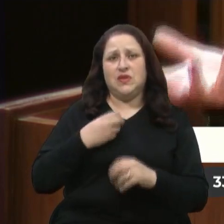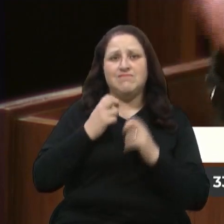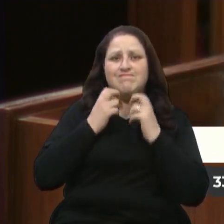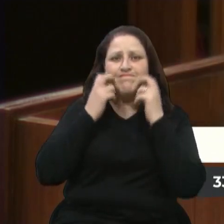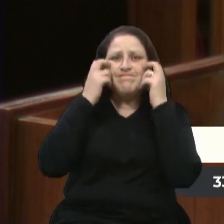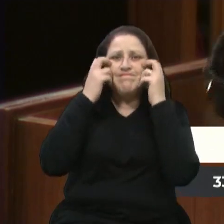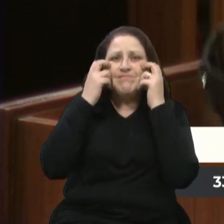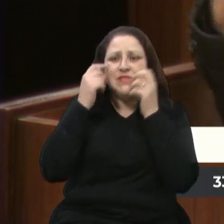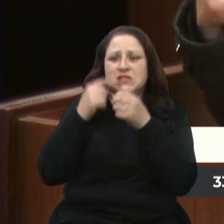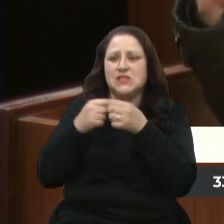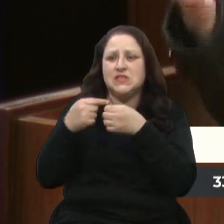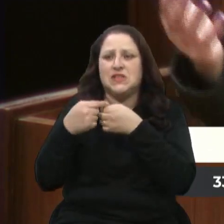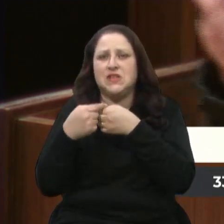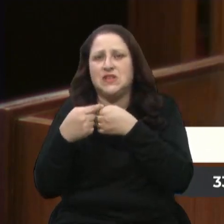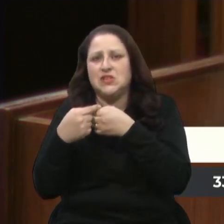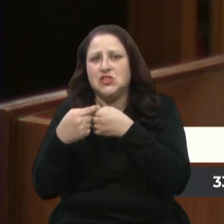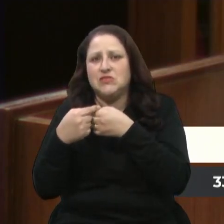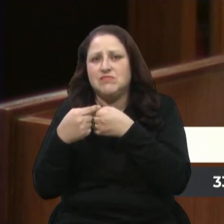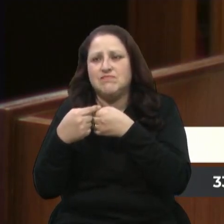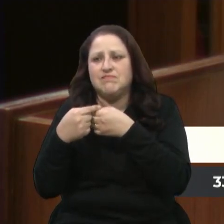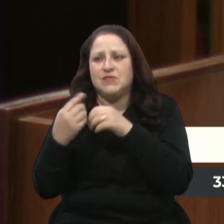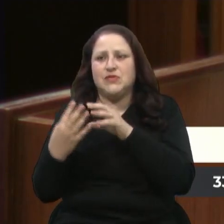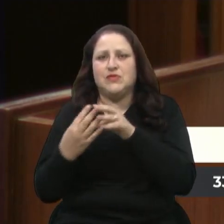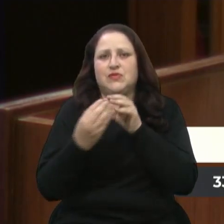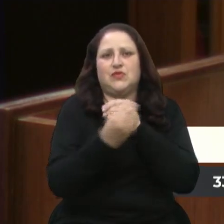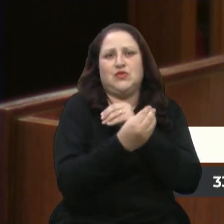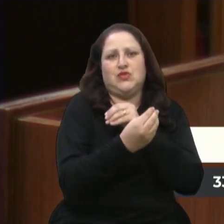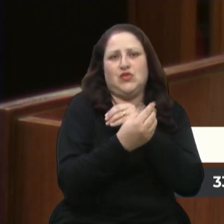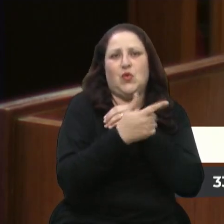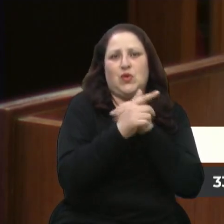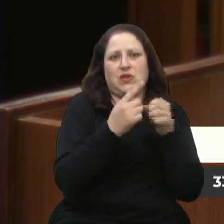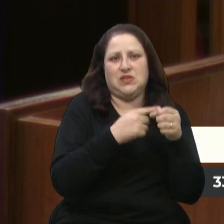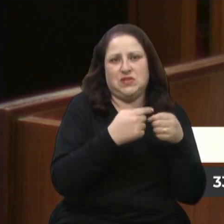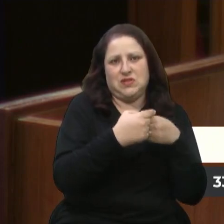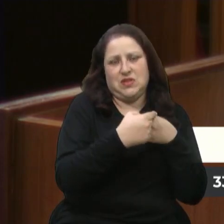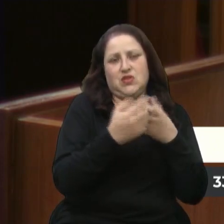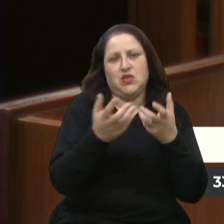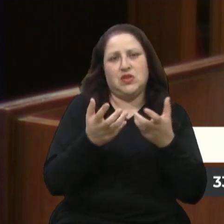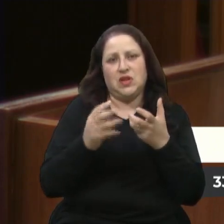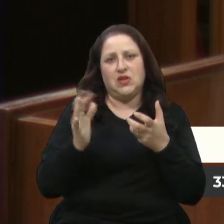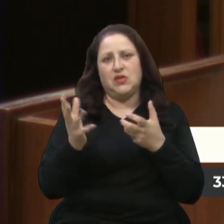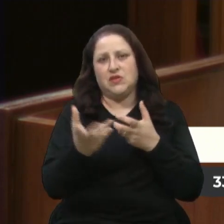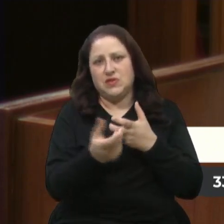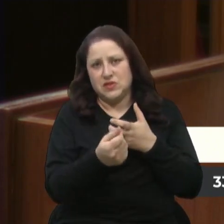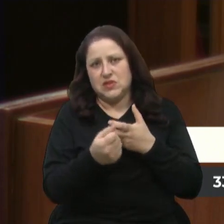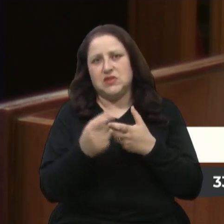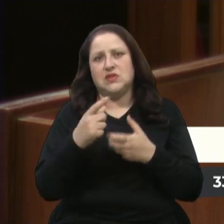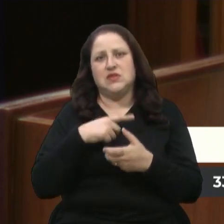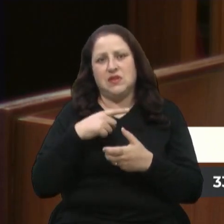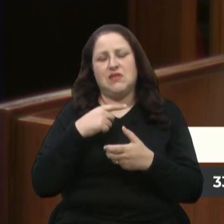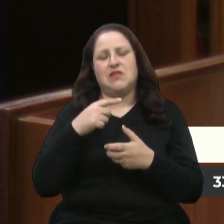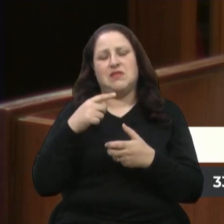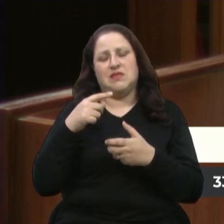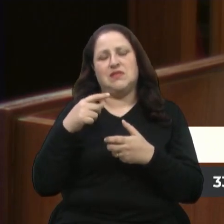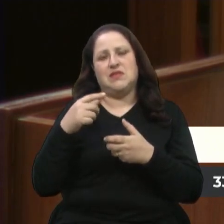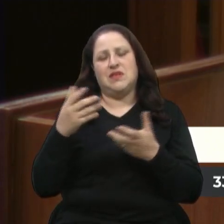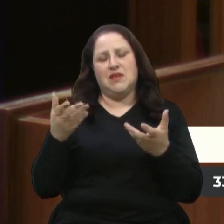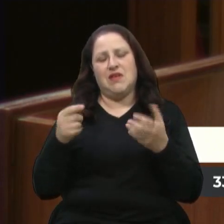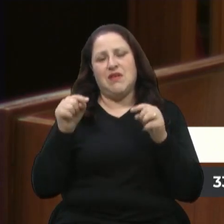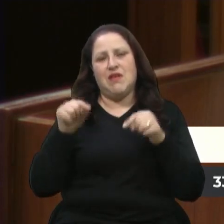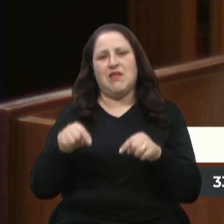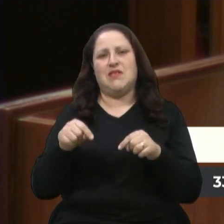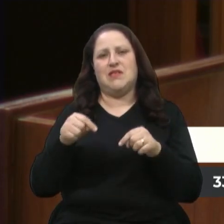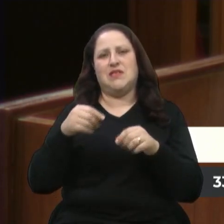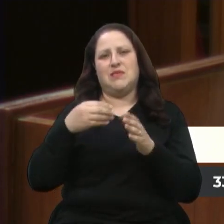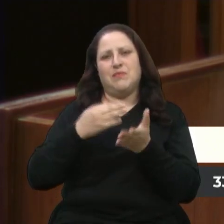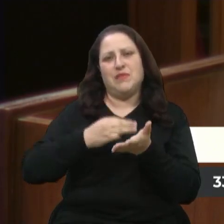sua cidade e ir. E, então, gostaria que vocês ficassem com essa mensagem hoje do comitê,